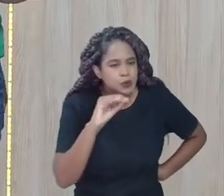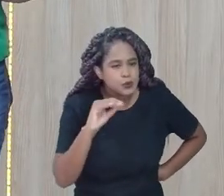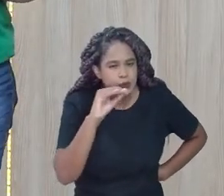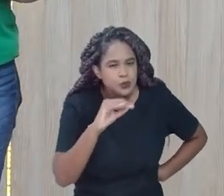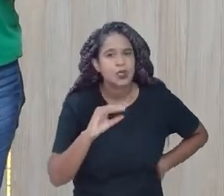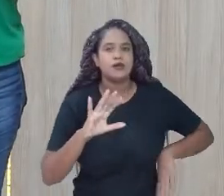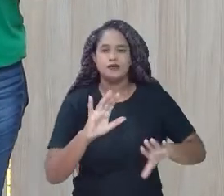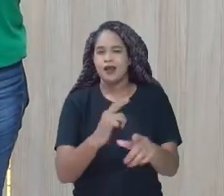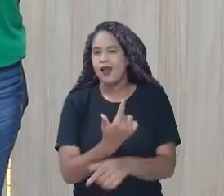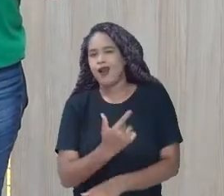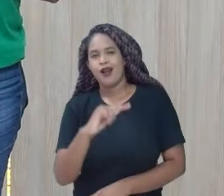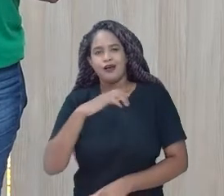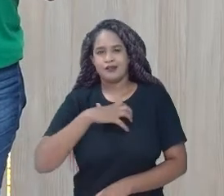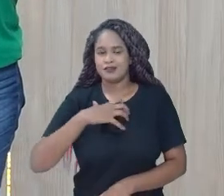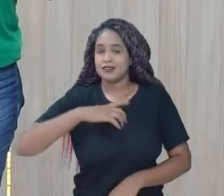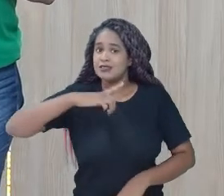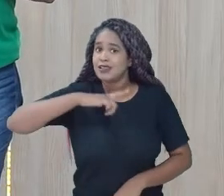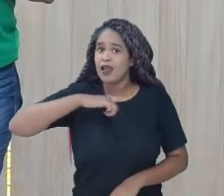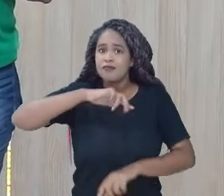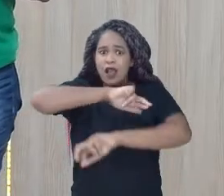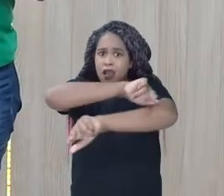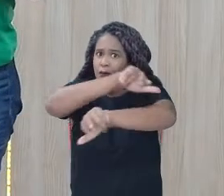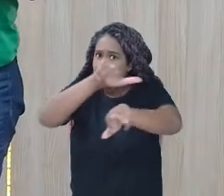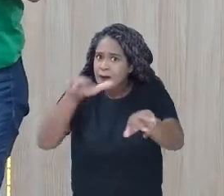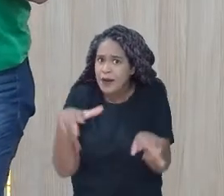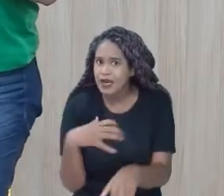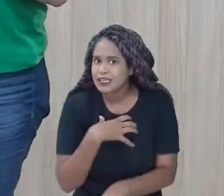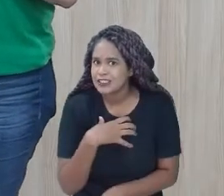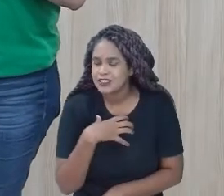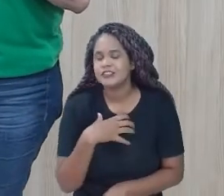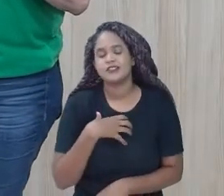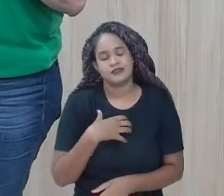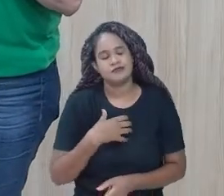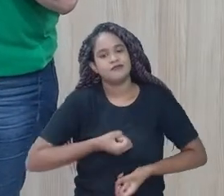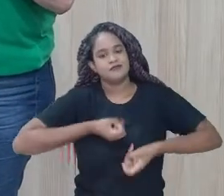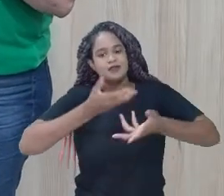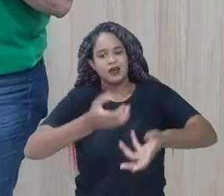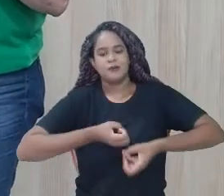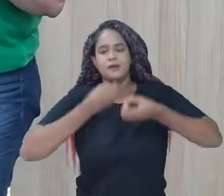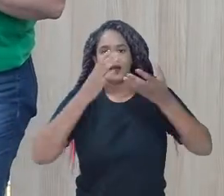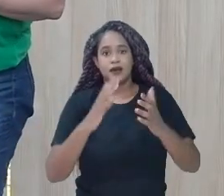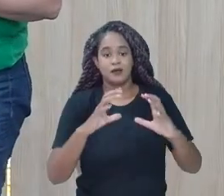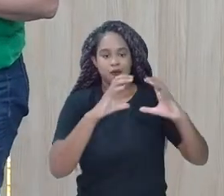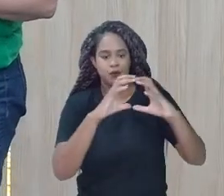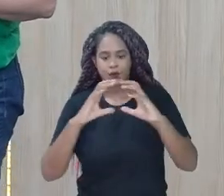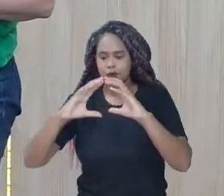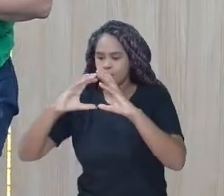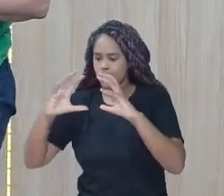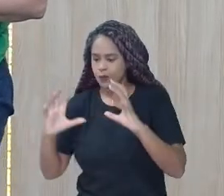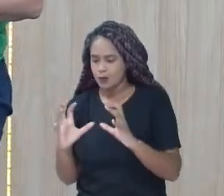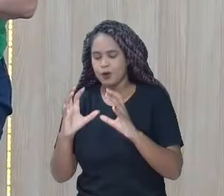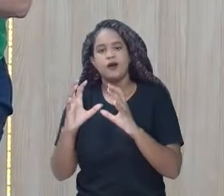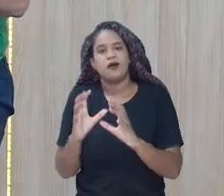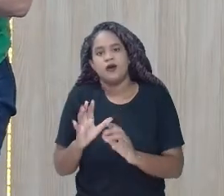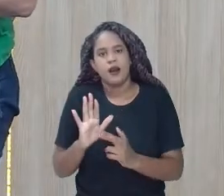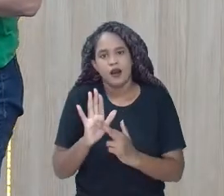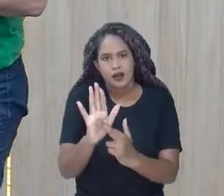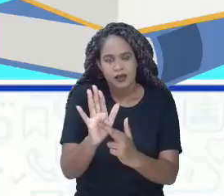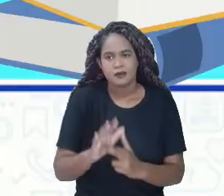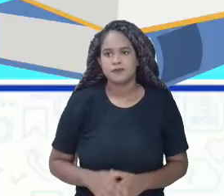formato. Então, existe formato de fala, não é? É representado por diferentes balões.